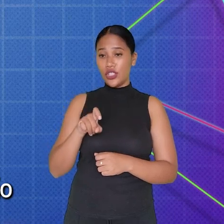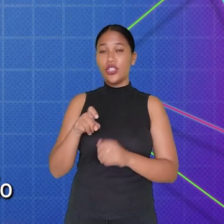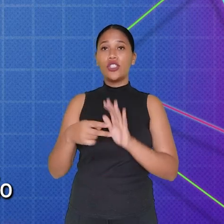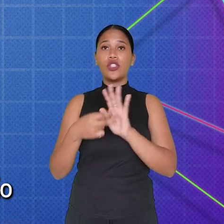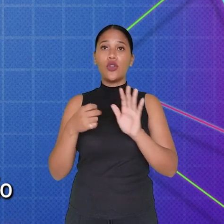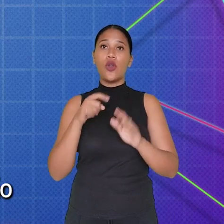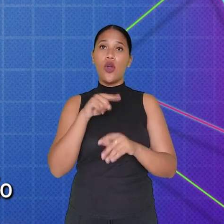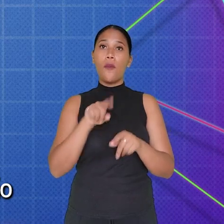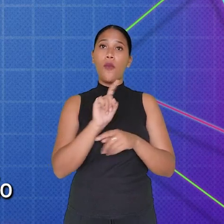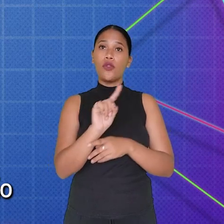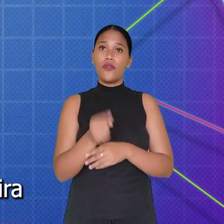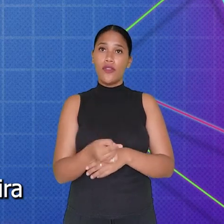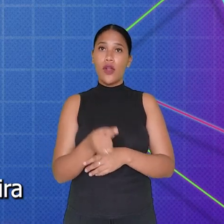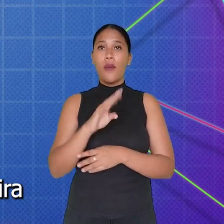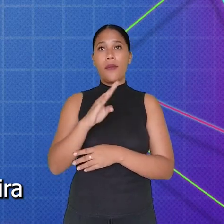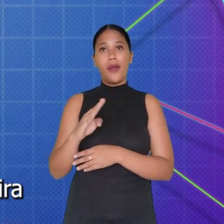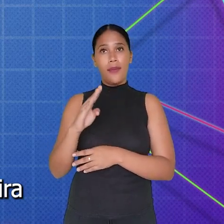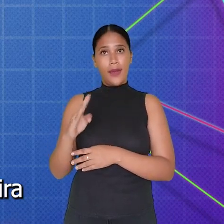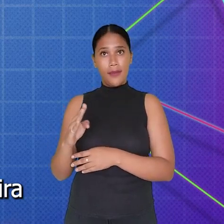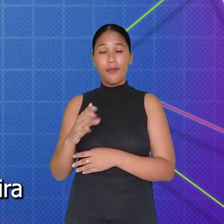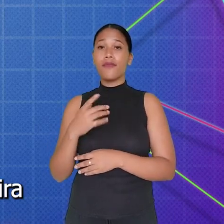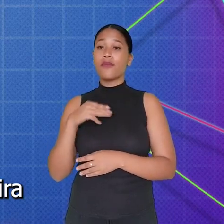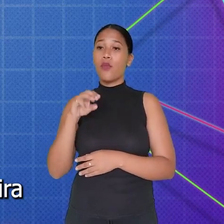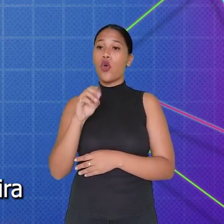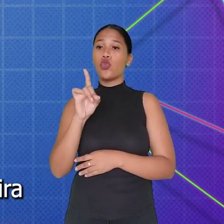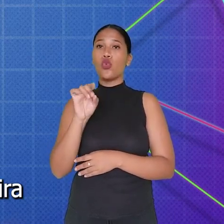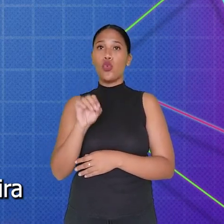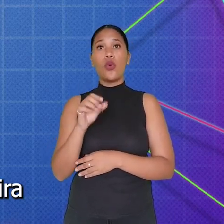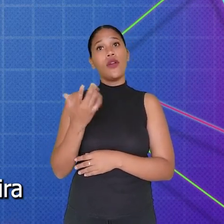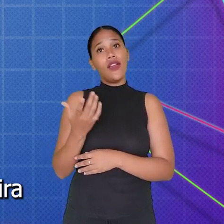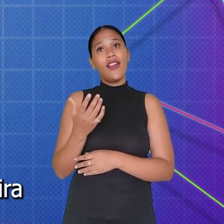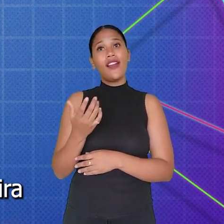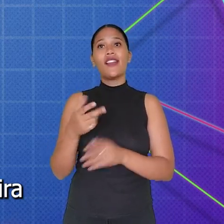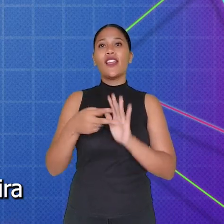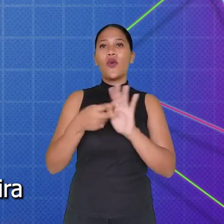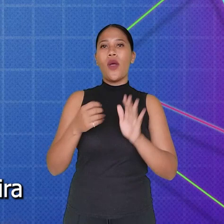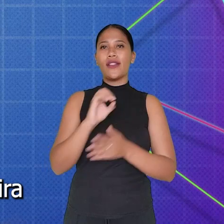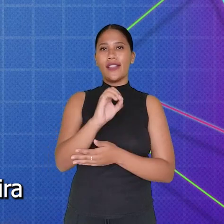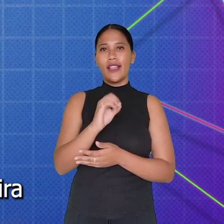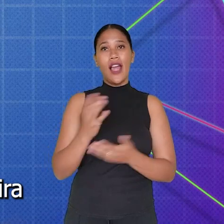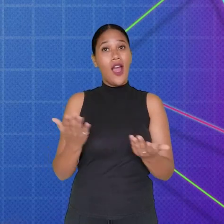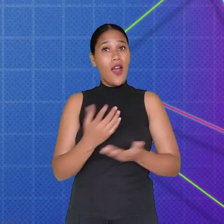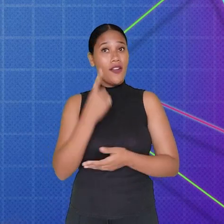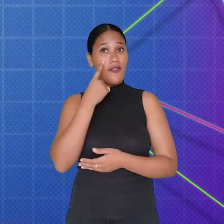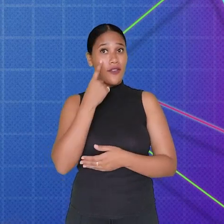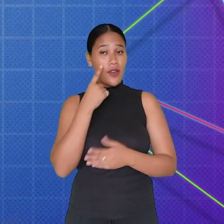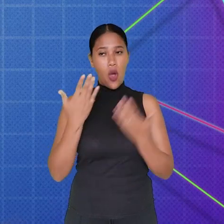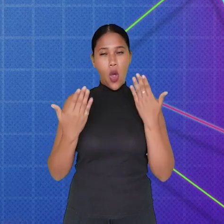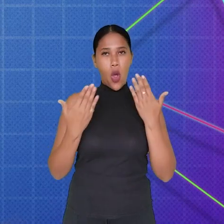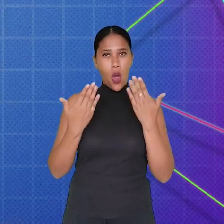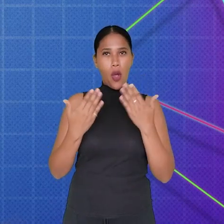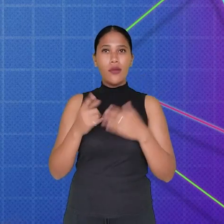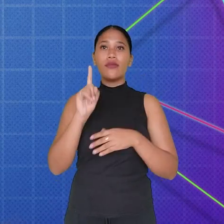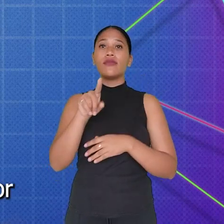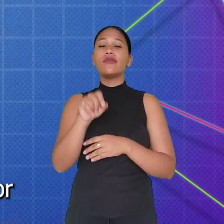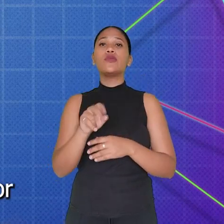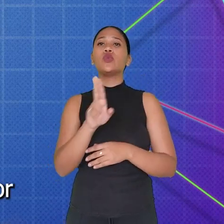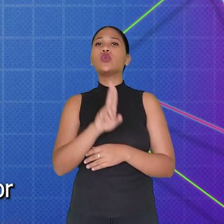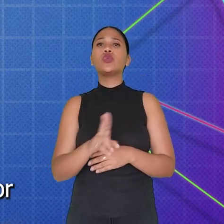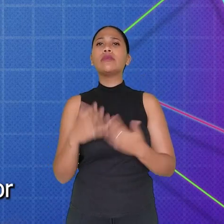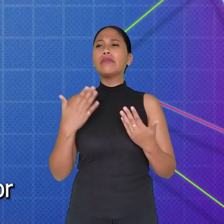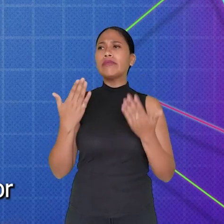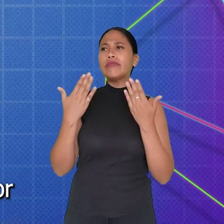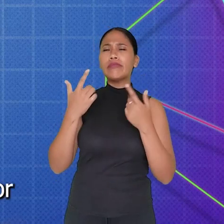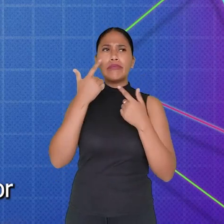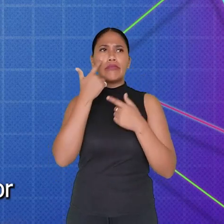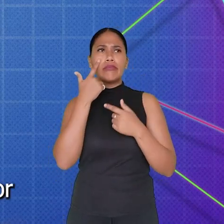os operadores de comparação, que são usados para verificar se uma determinada condição é verdadeira ou falsa. Elas